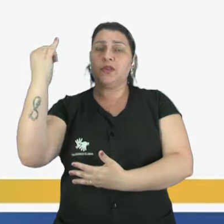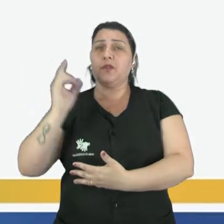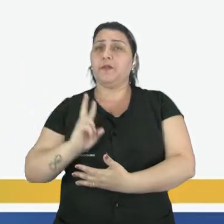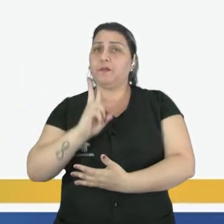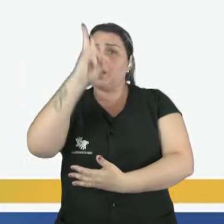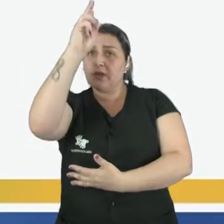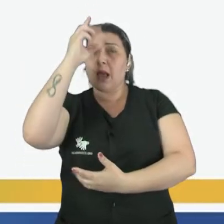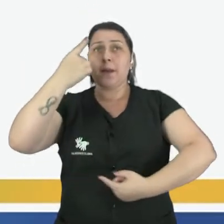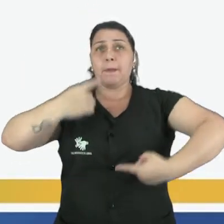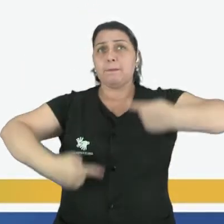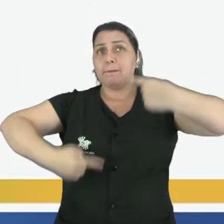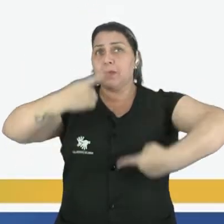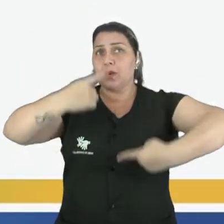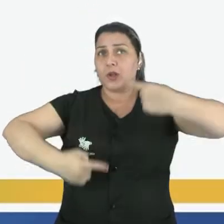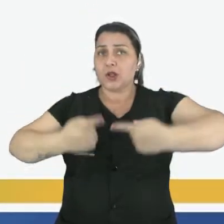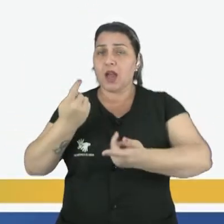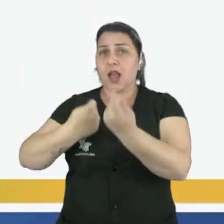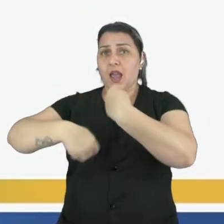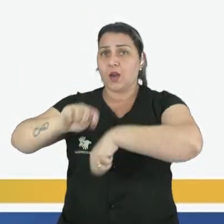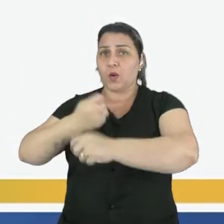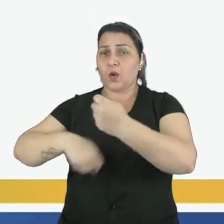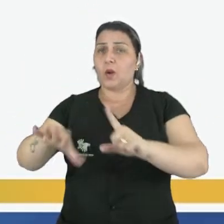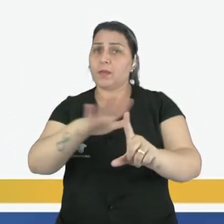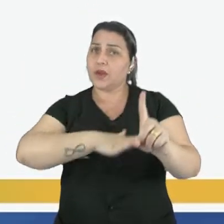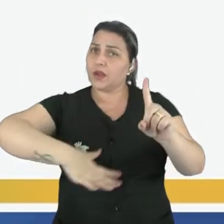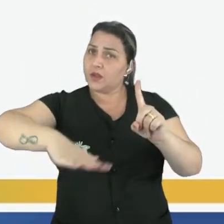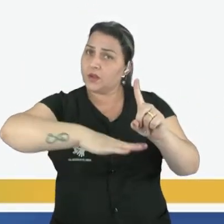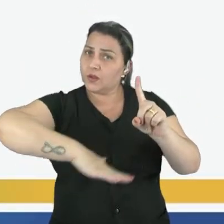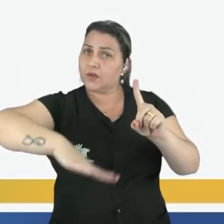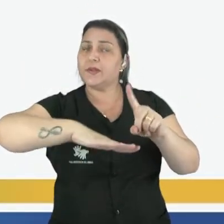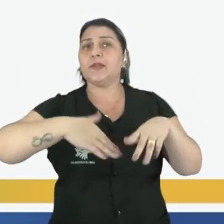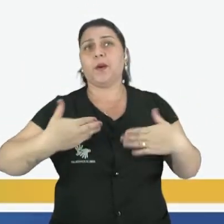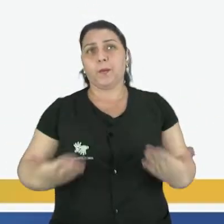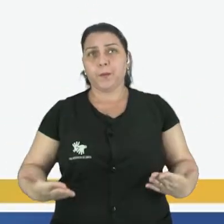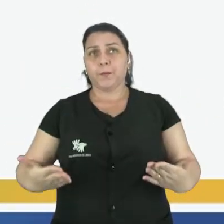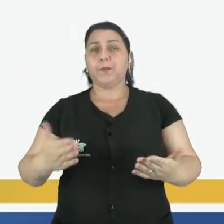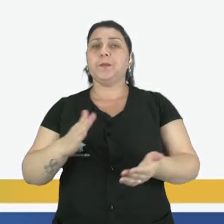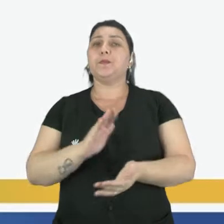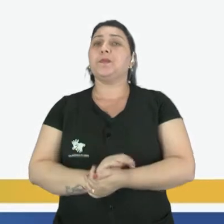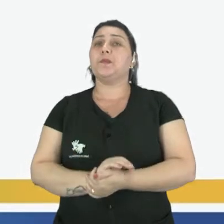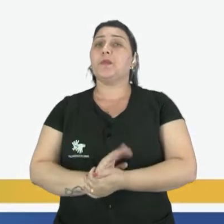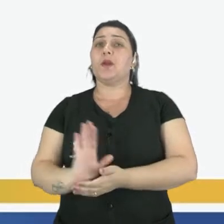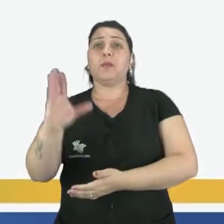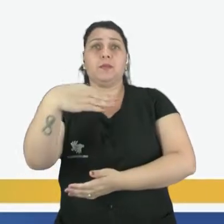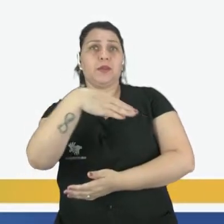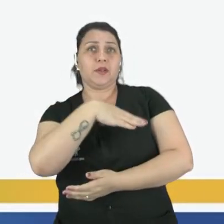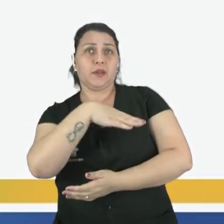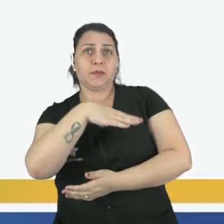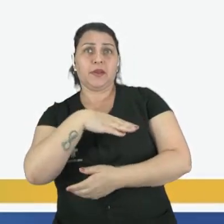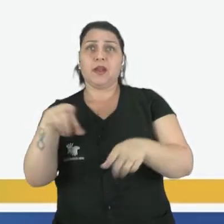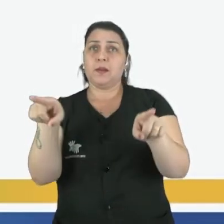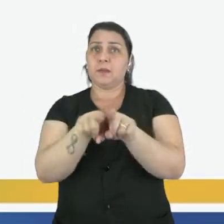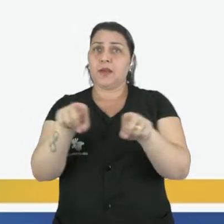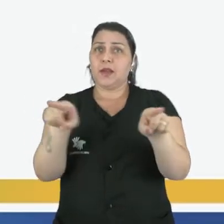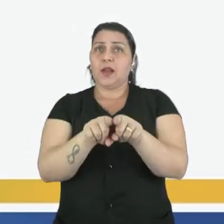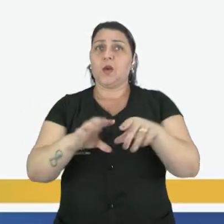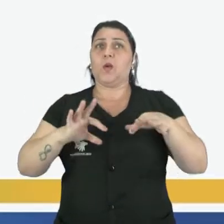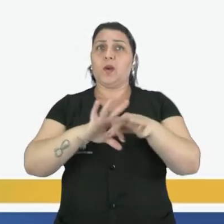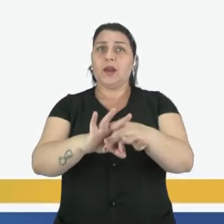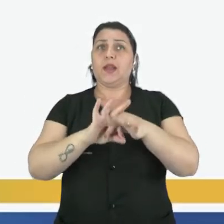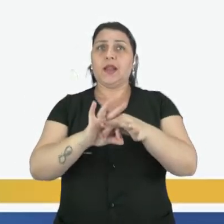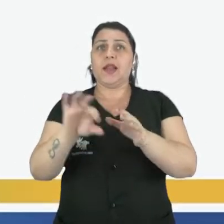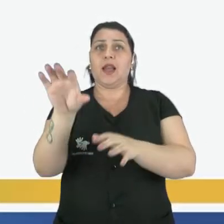televisão, pela internet ou qualquer outra forma de comunicação, ou até já fez viagem com seus pais, já teve contato com o que nós vamos